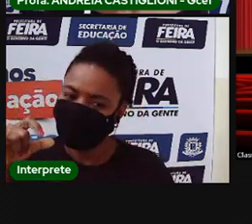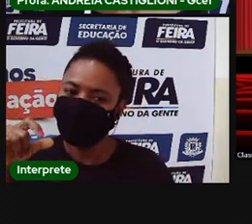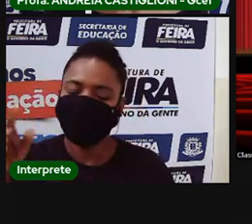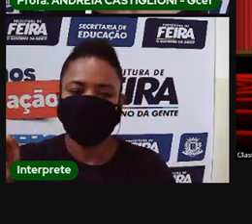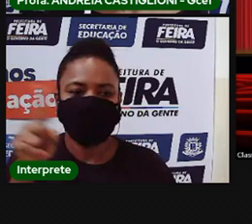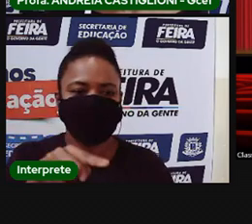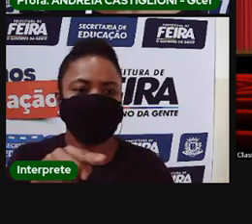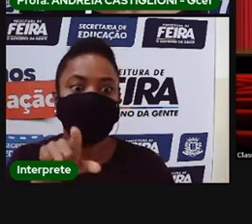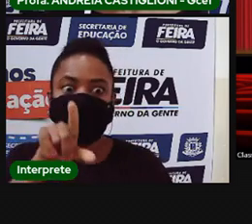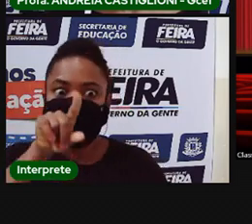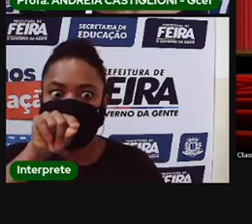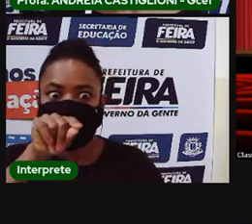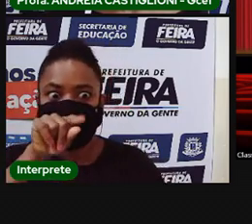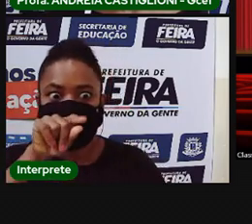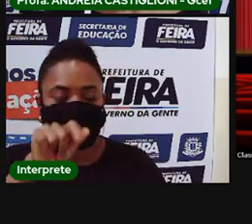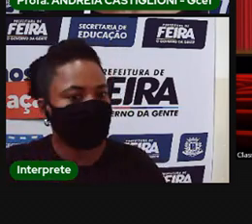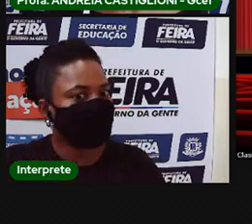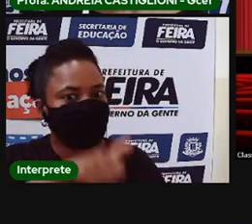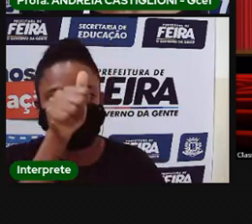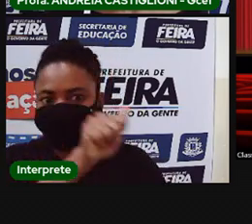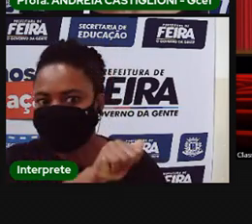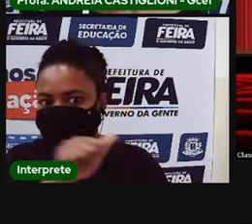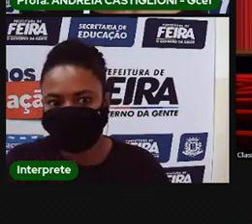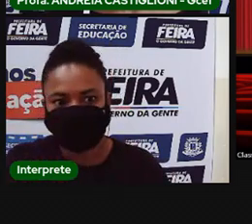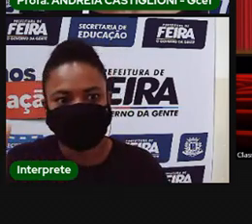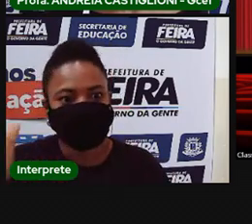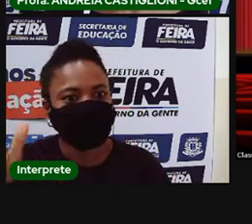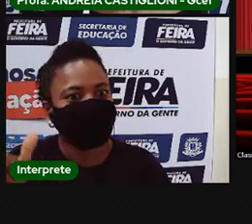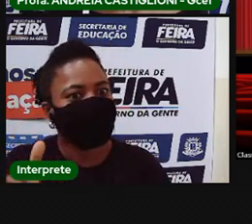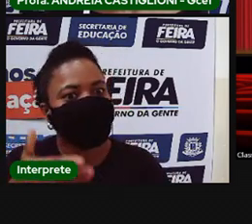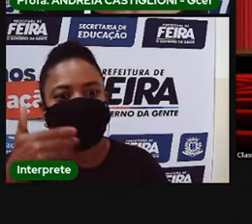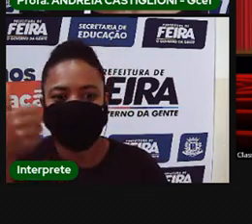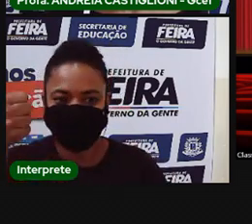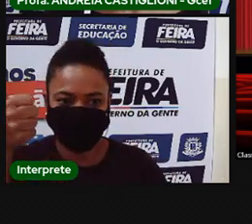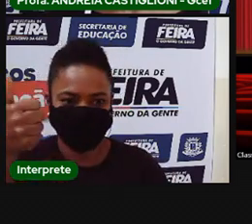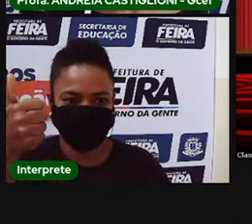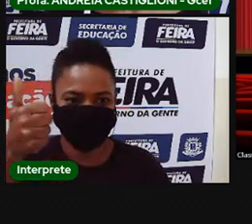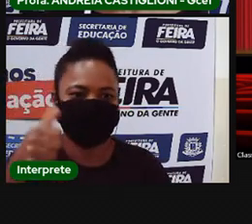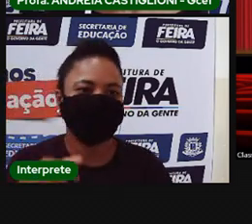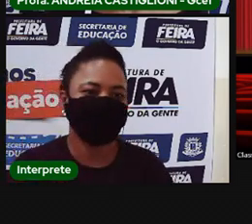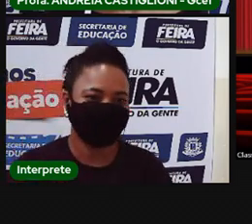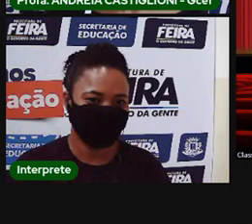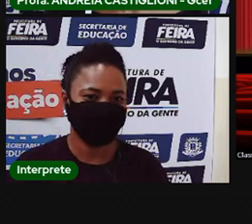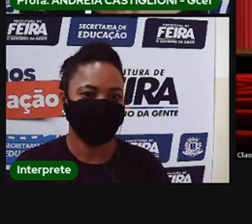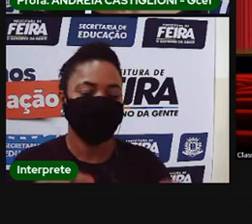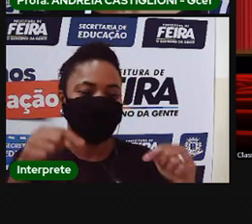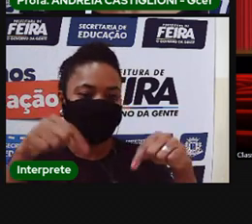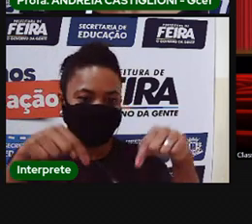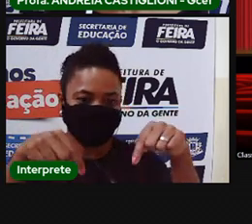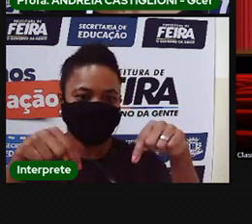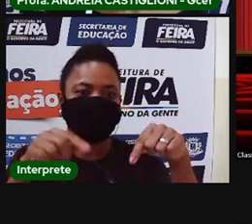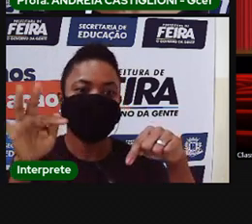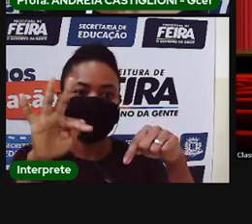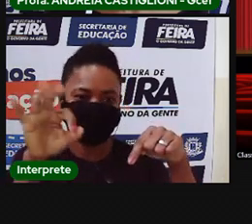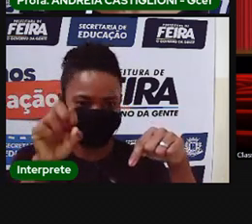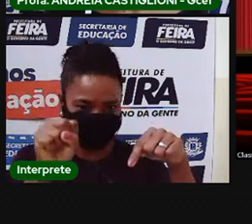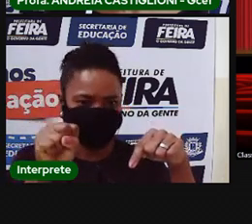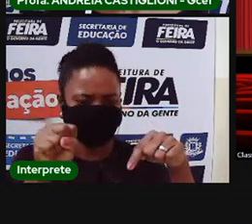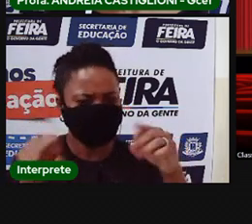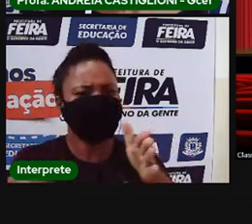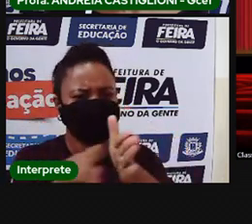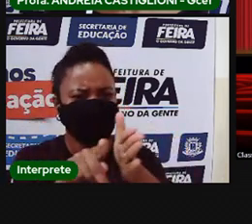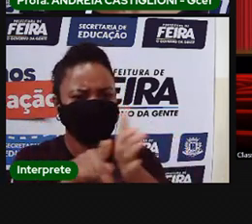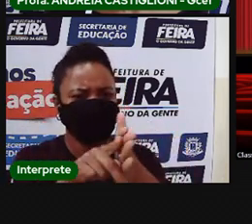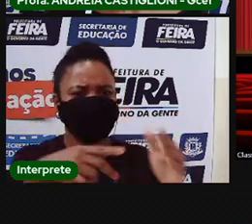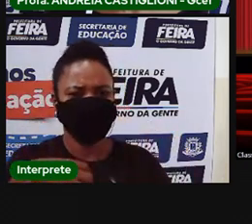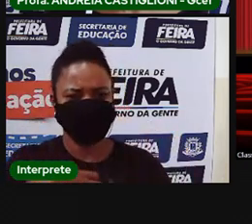ativo. É porque aqui, né, acho que em Feira mesmo, na Bahia, o pessoal acaba que